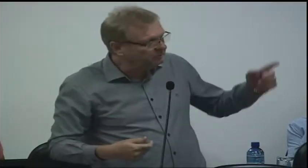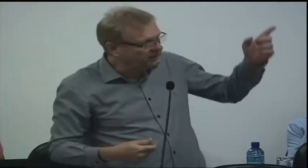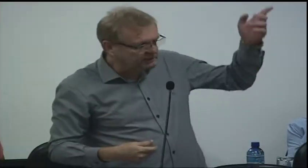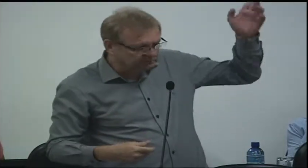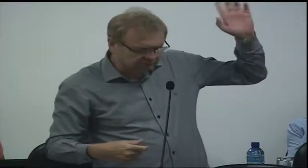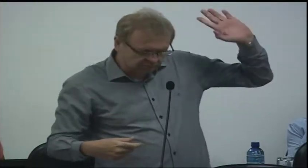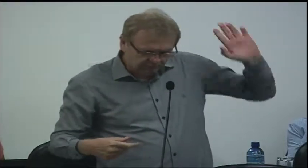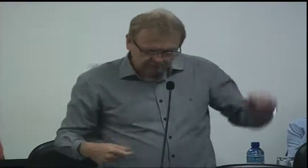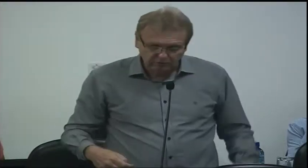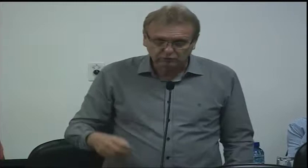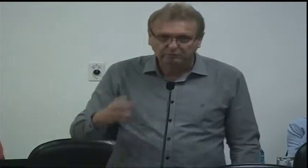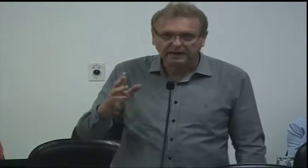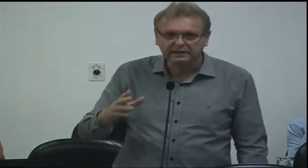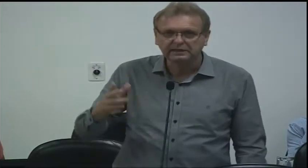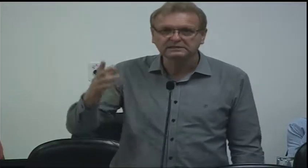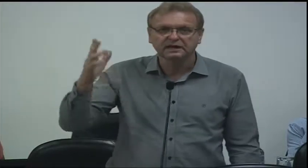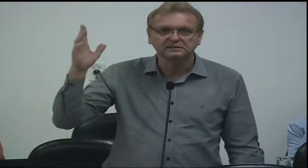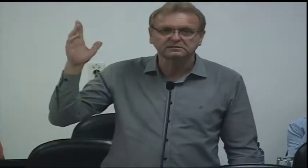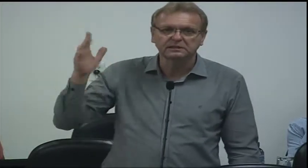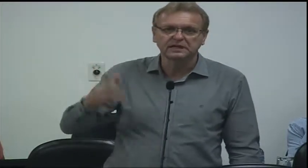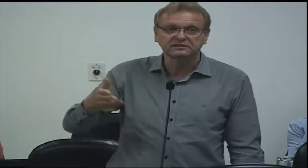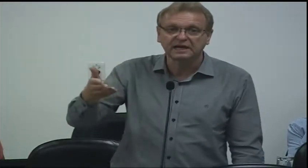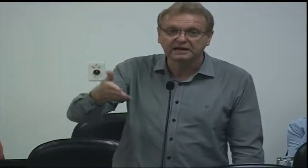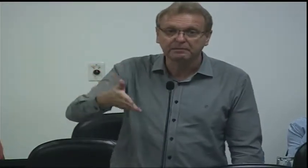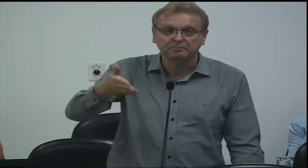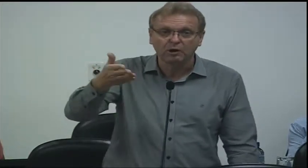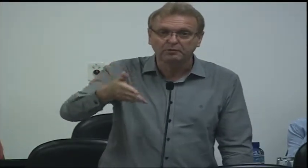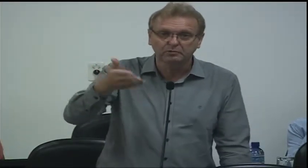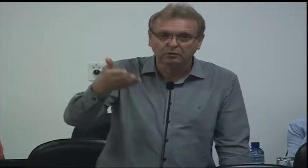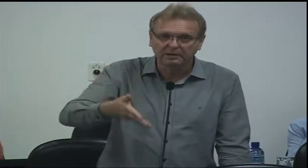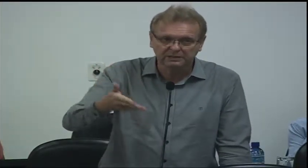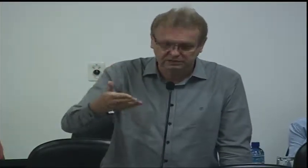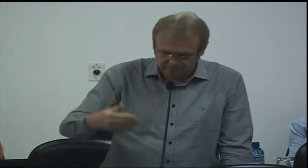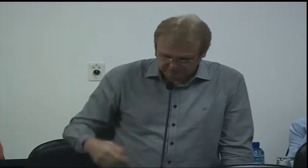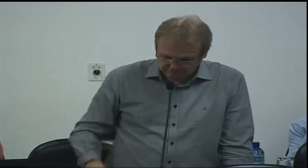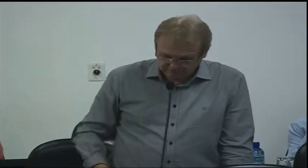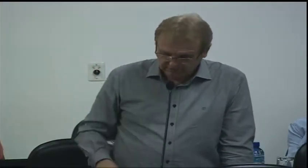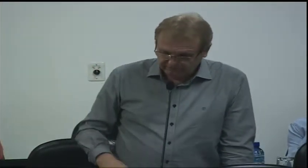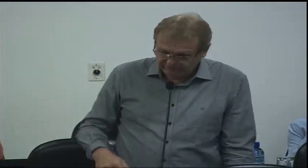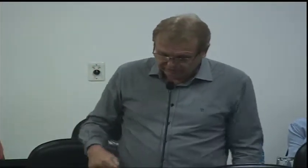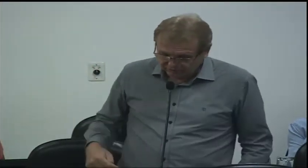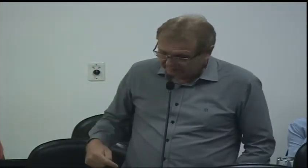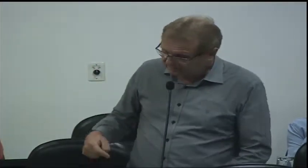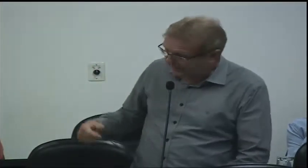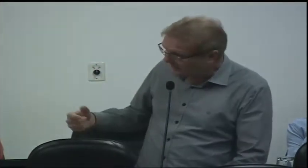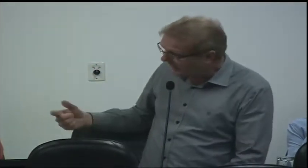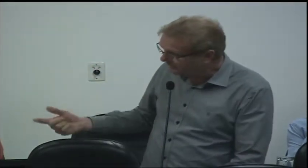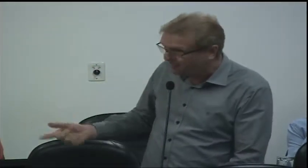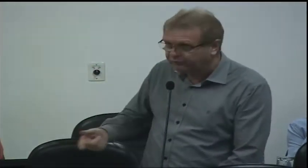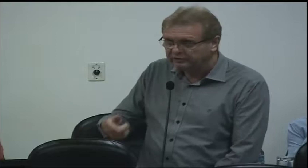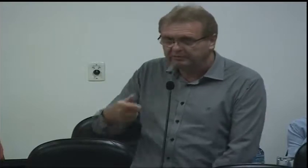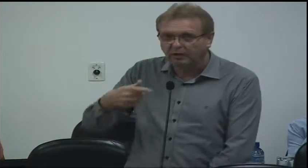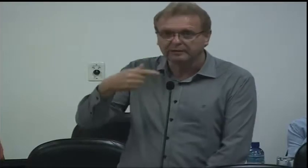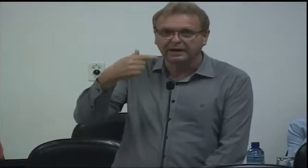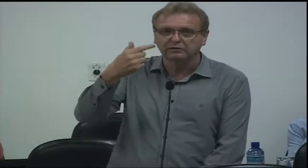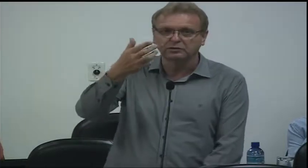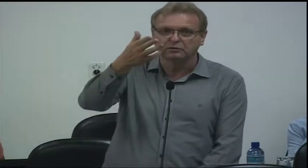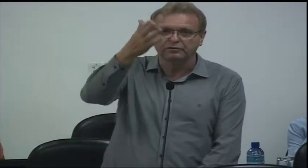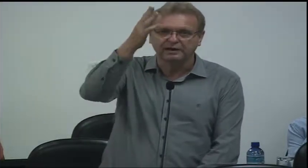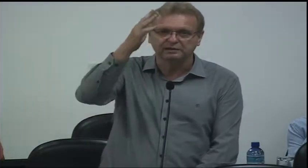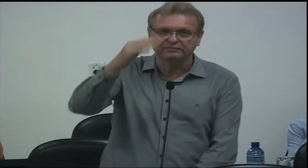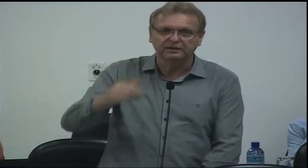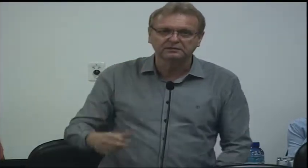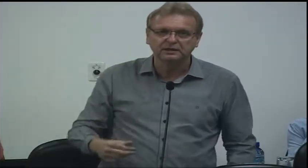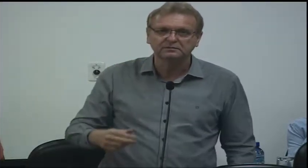para ir competir em outro país e às vezes aqui próprio no Brasil. Vejo os abnegados do futebol amador,